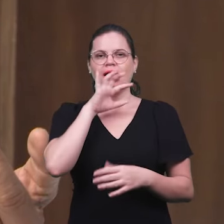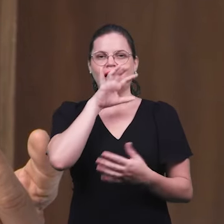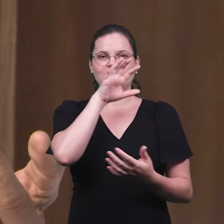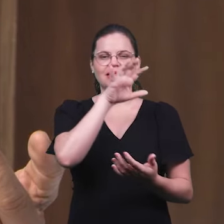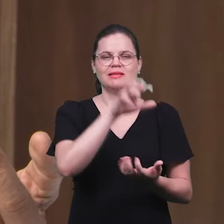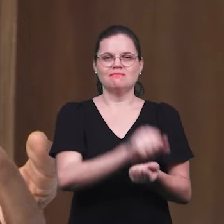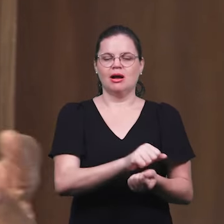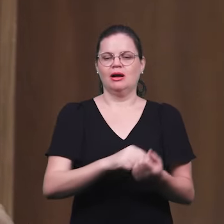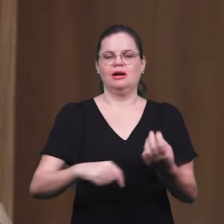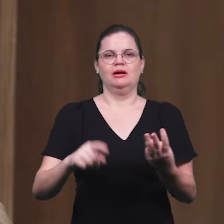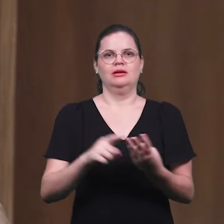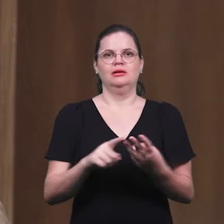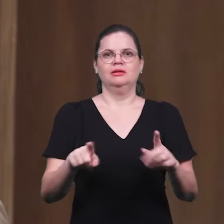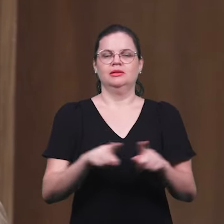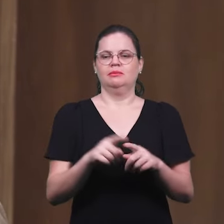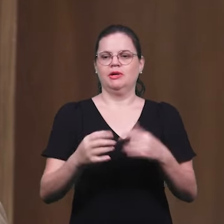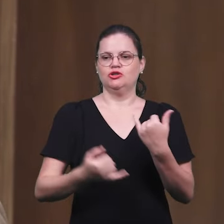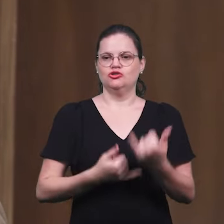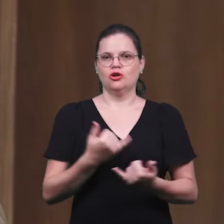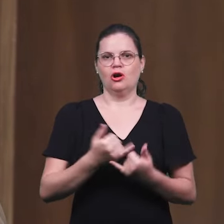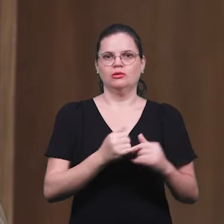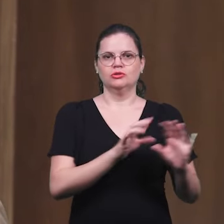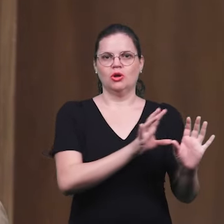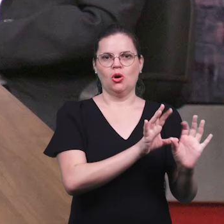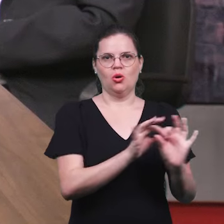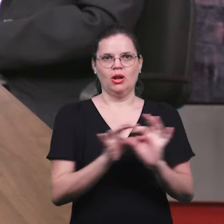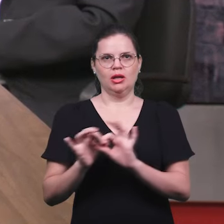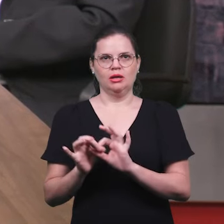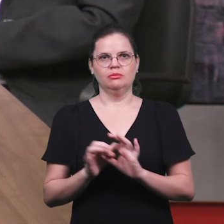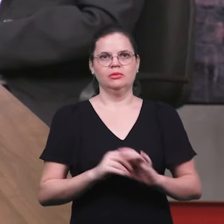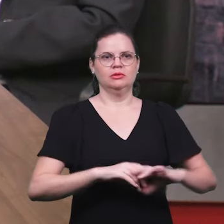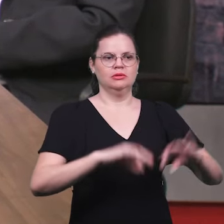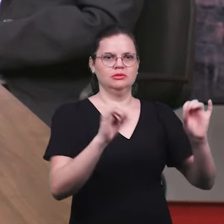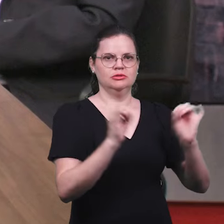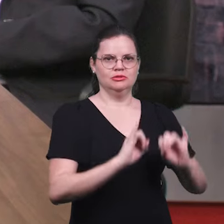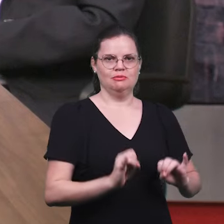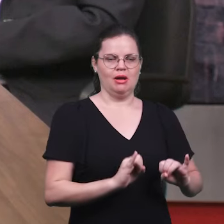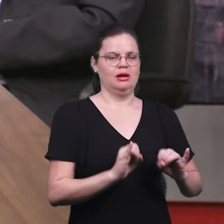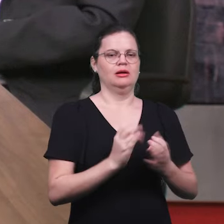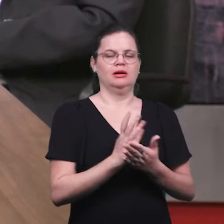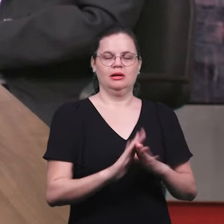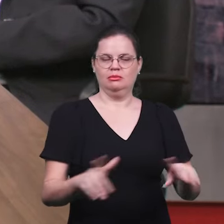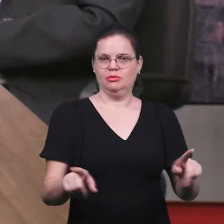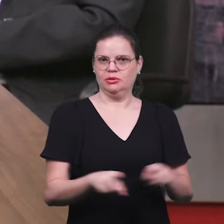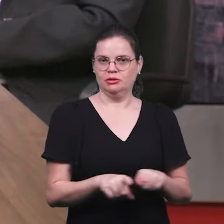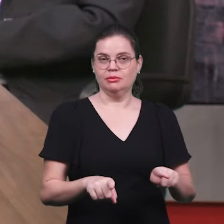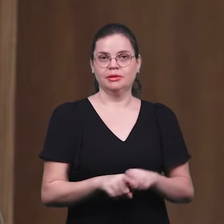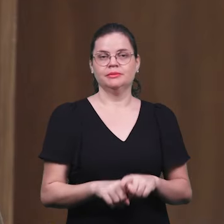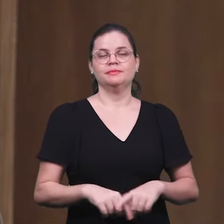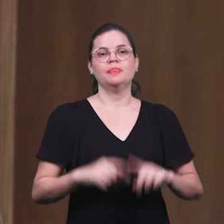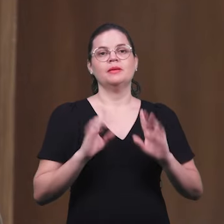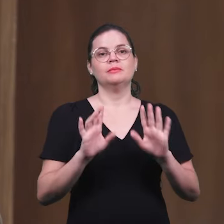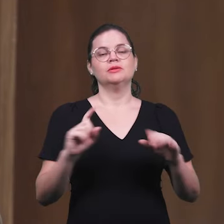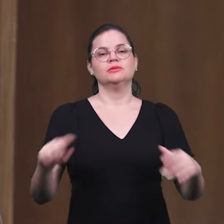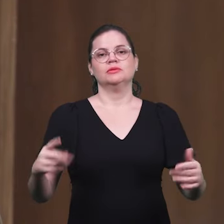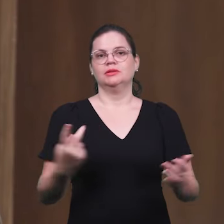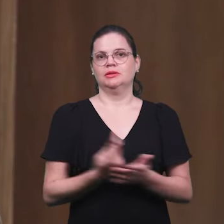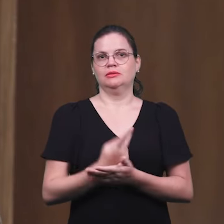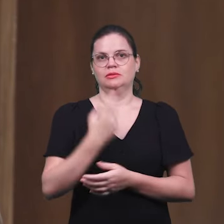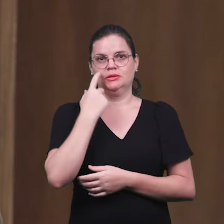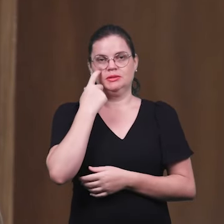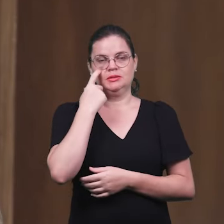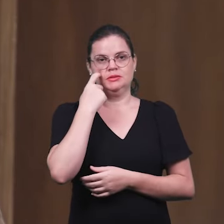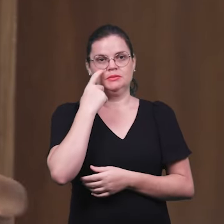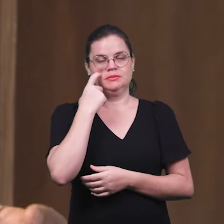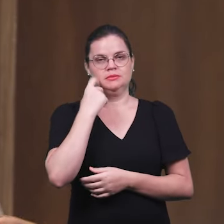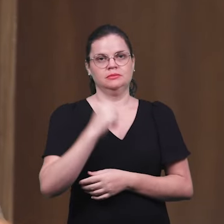também. Os Jogos Olímpicos, que tinha origem pagã, também foram abolidos. Agora, o que aconteceu aqui é um negócio